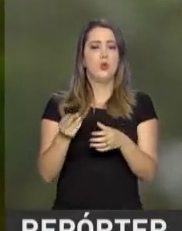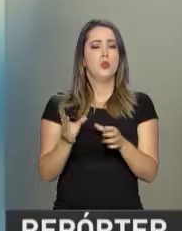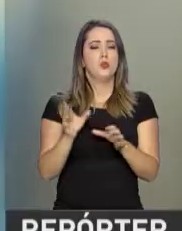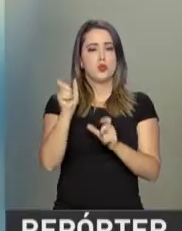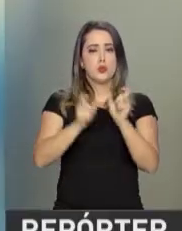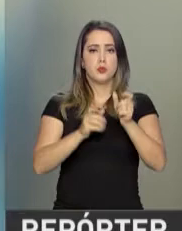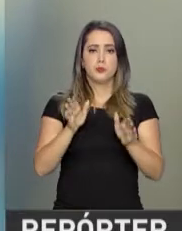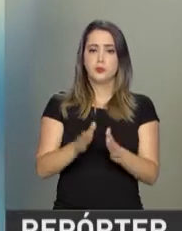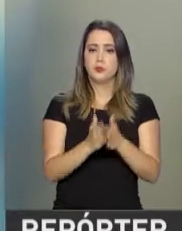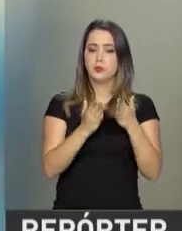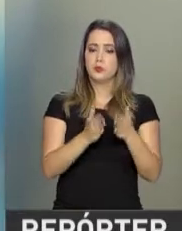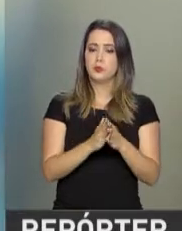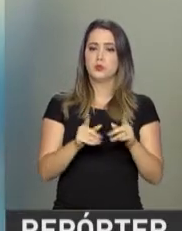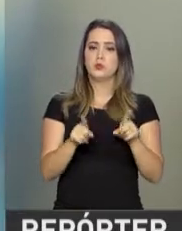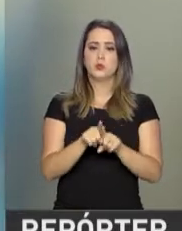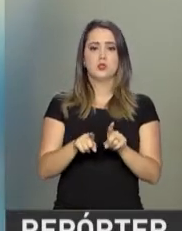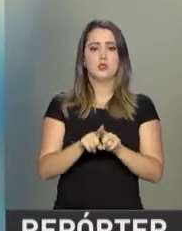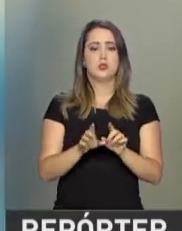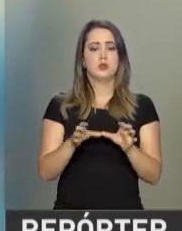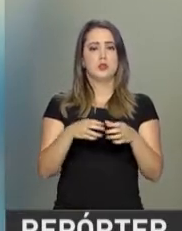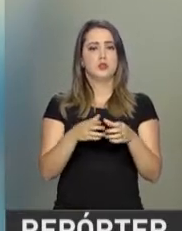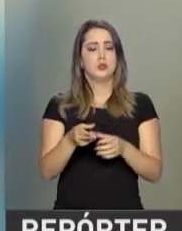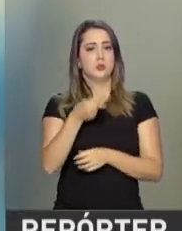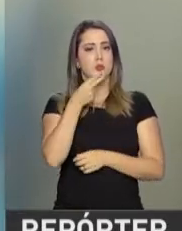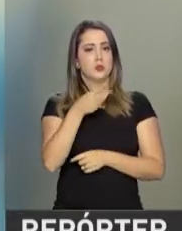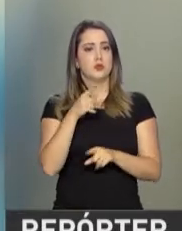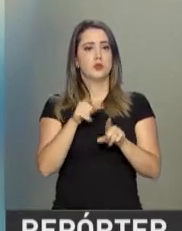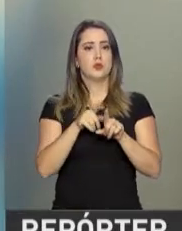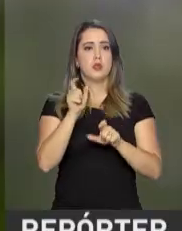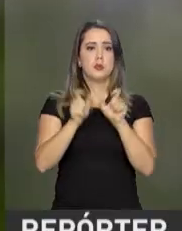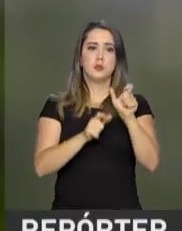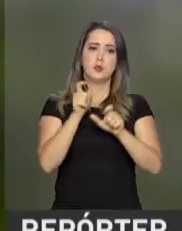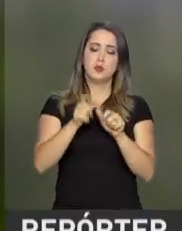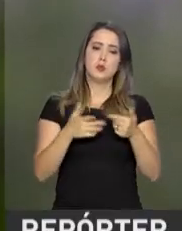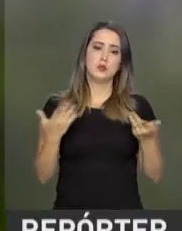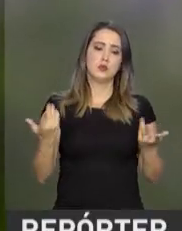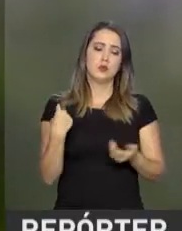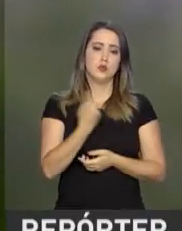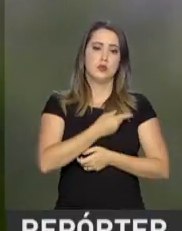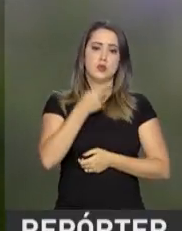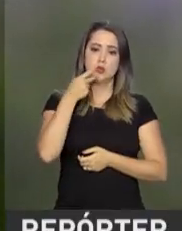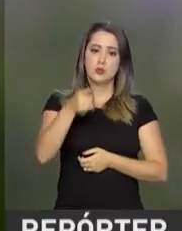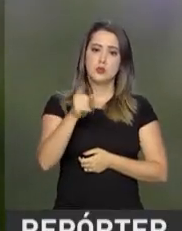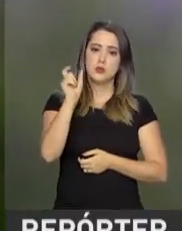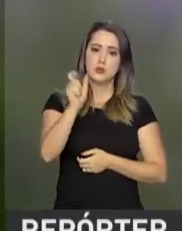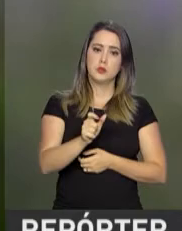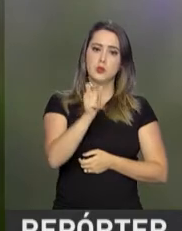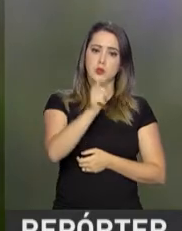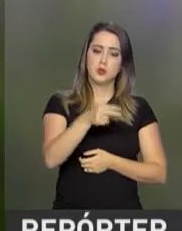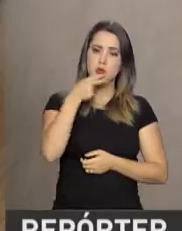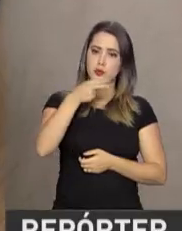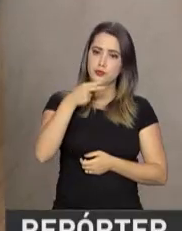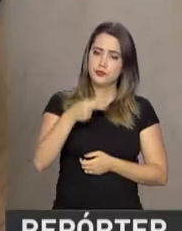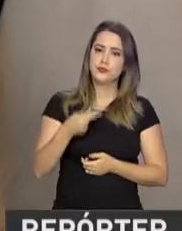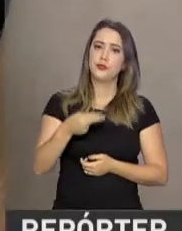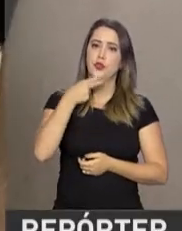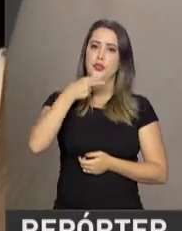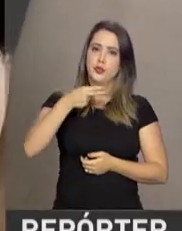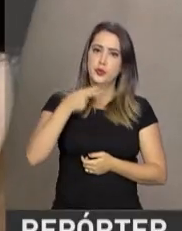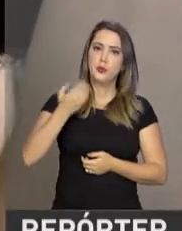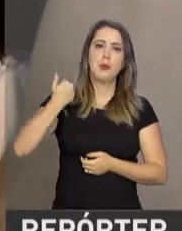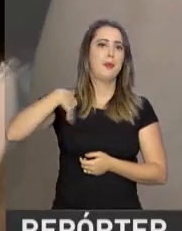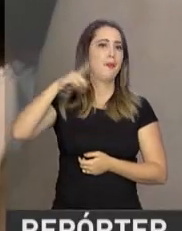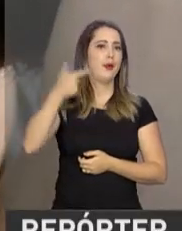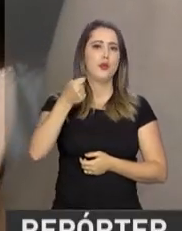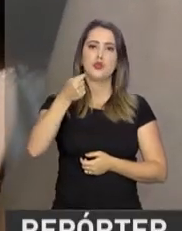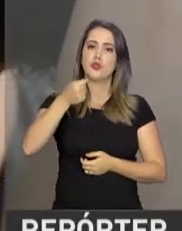e também fez cair o consumo entre aqueles que a gente chama de grande fumantes né aquele que fuma mais de